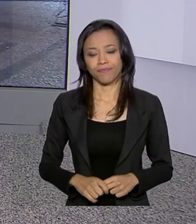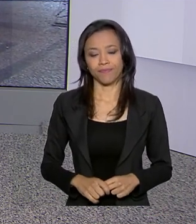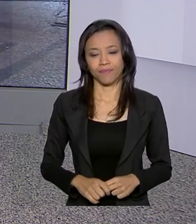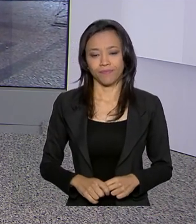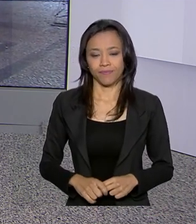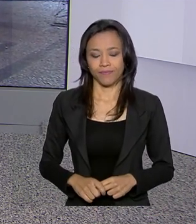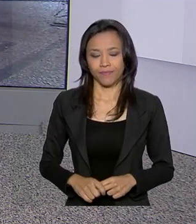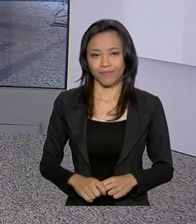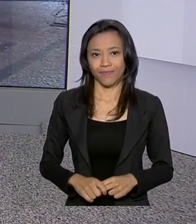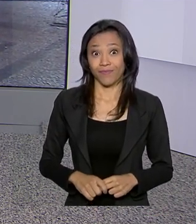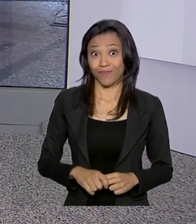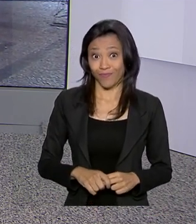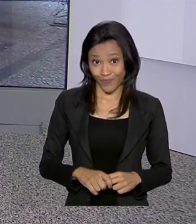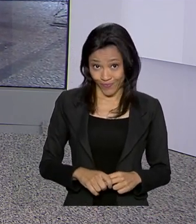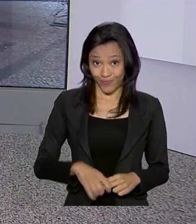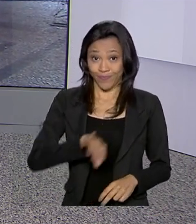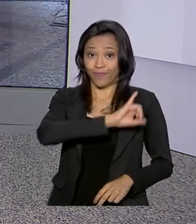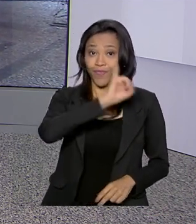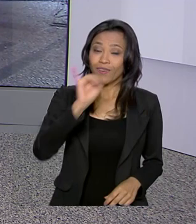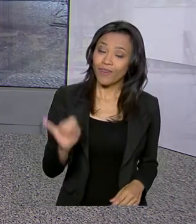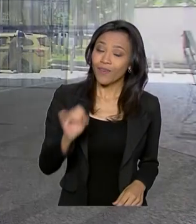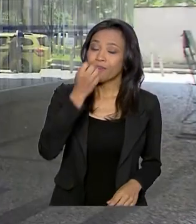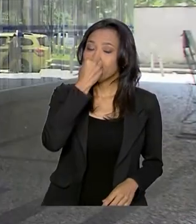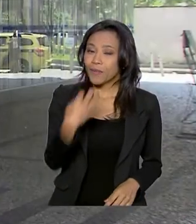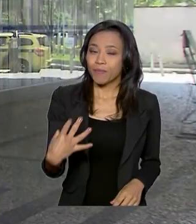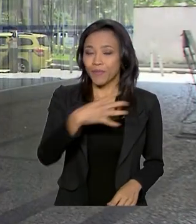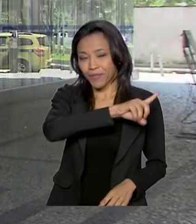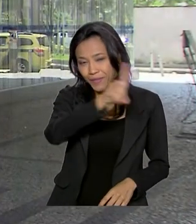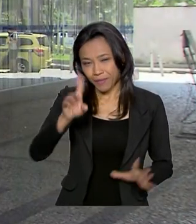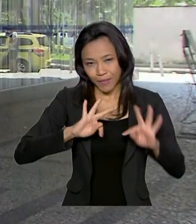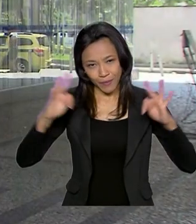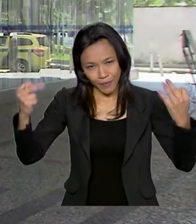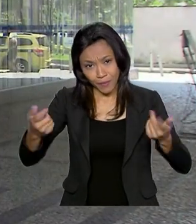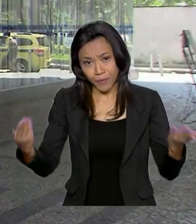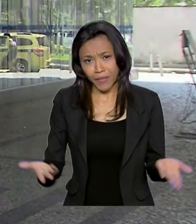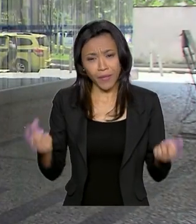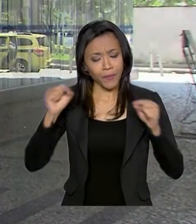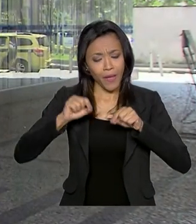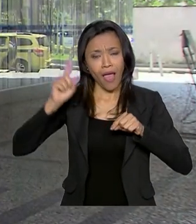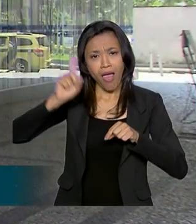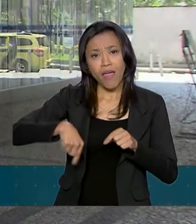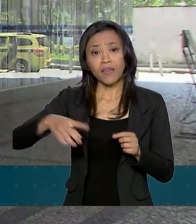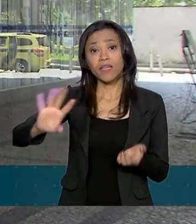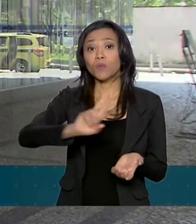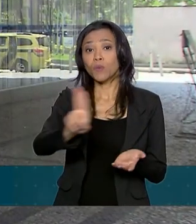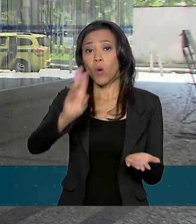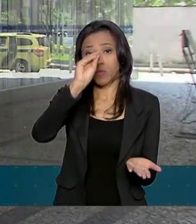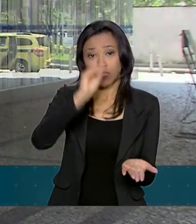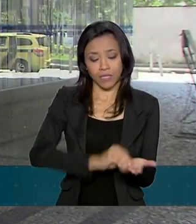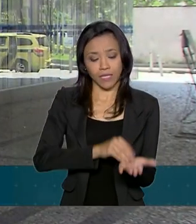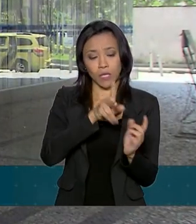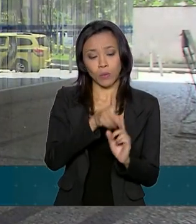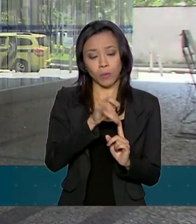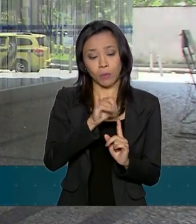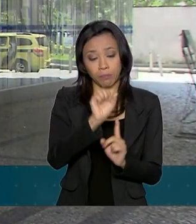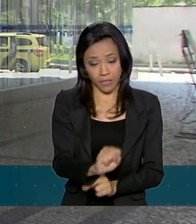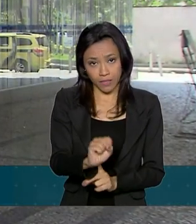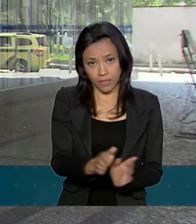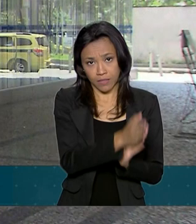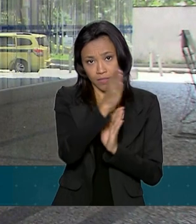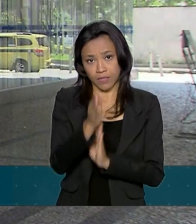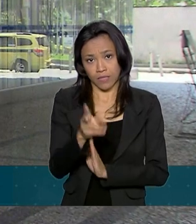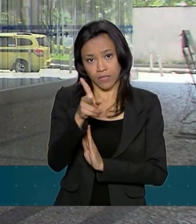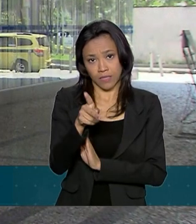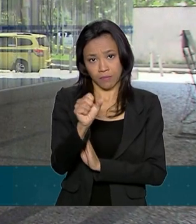o renata bom dia pra você bom dia todo mundo benefício é pago ao trabalhador inscrito no pis/pasep há pelo menos cinco anos que tenha